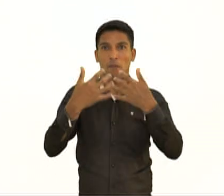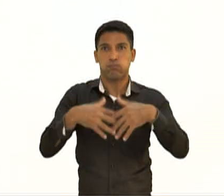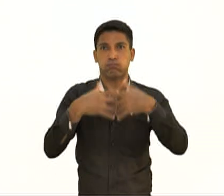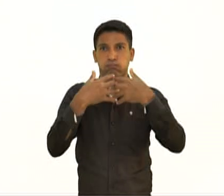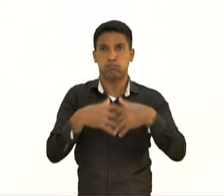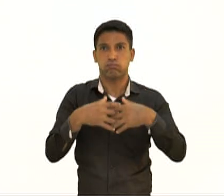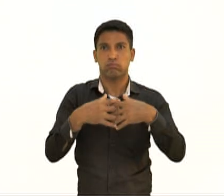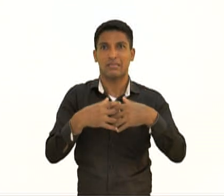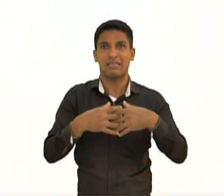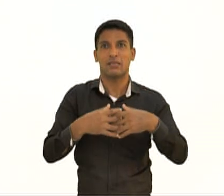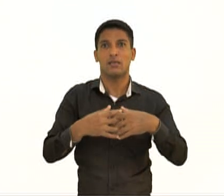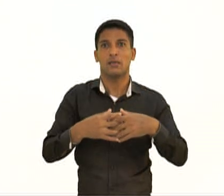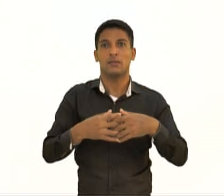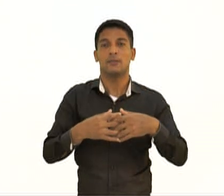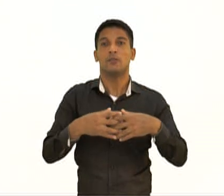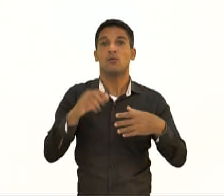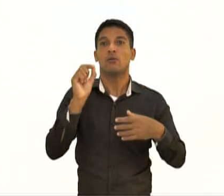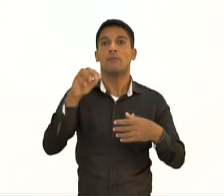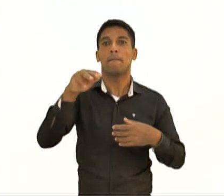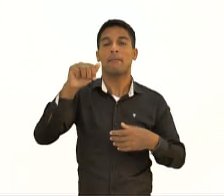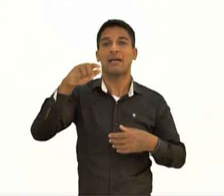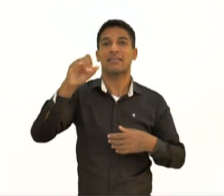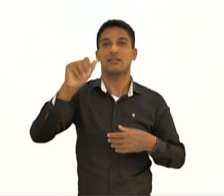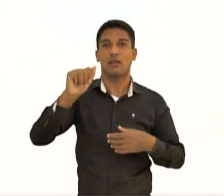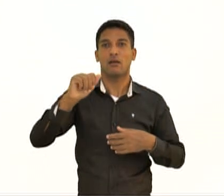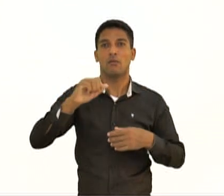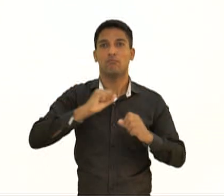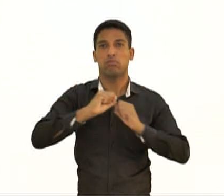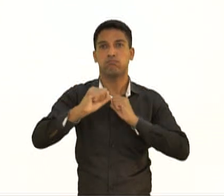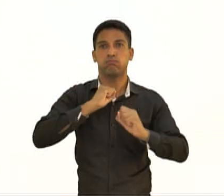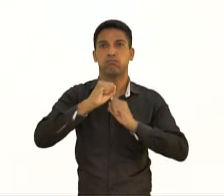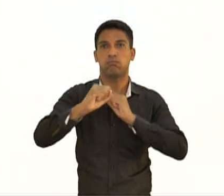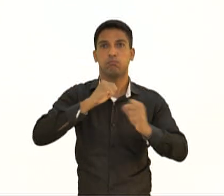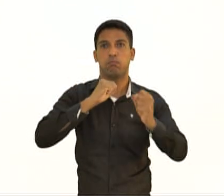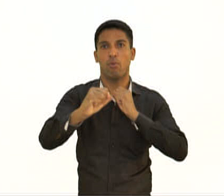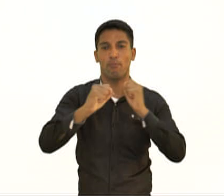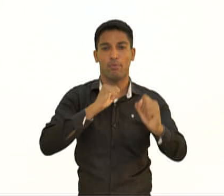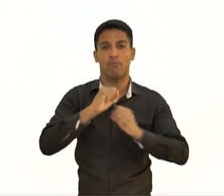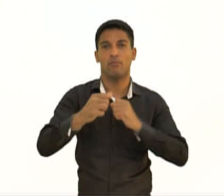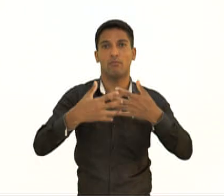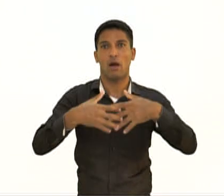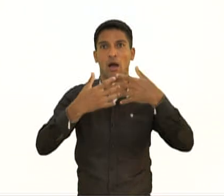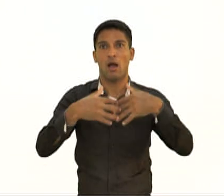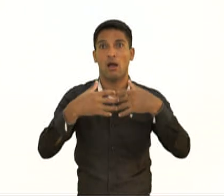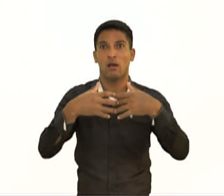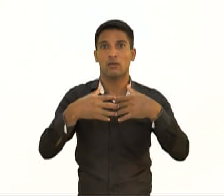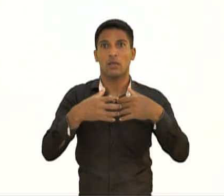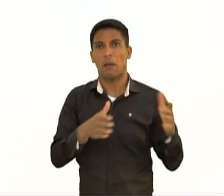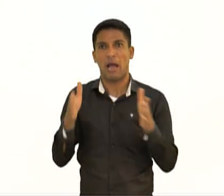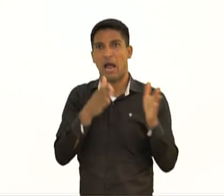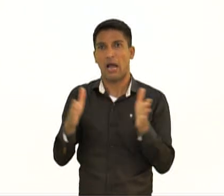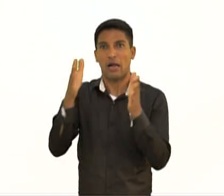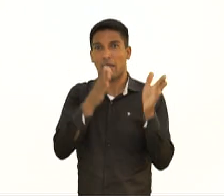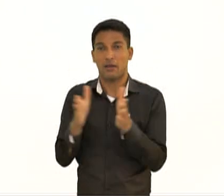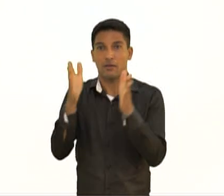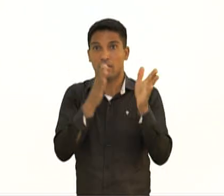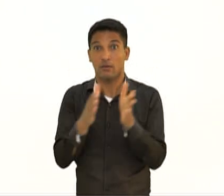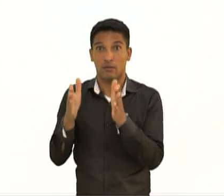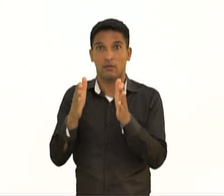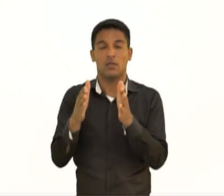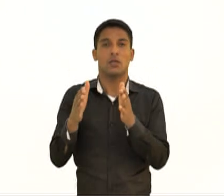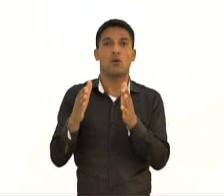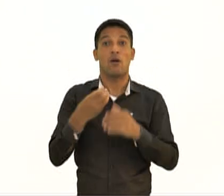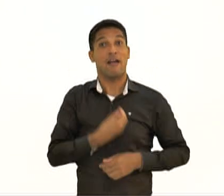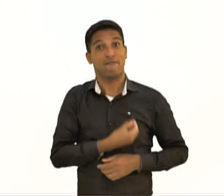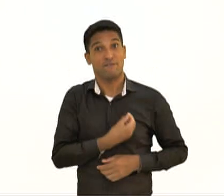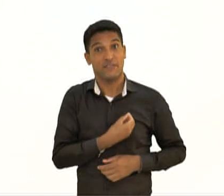modificava o modo de viver da humanidade e exigia, portanto, uma nova maneira de fazer arte. Então, gente, a